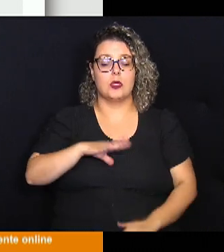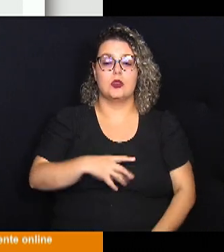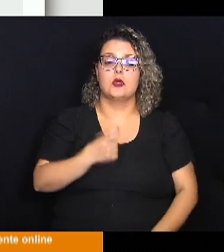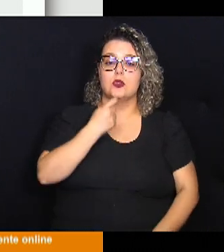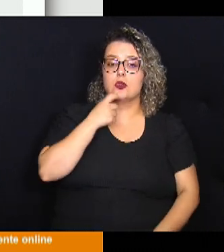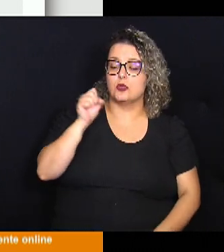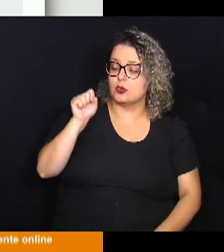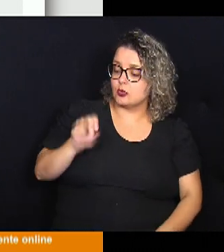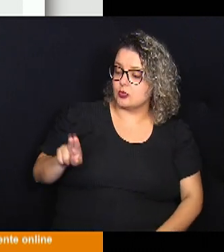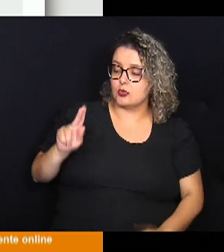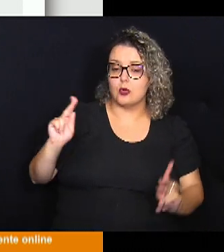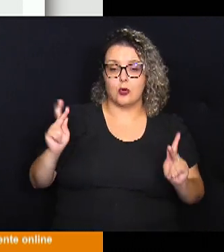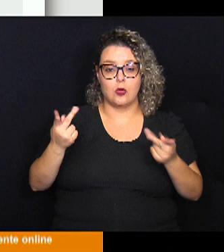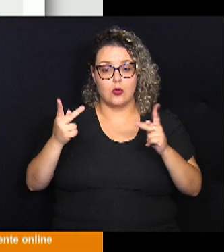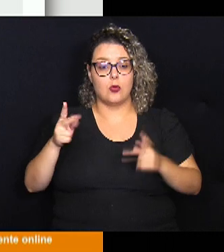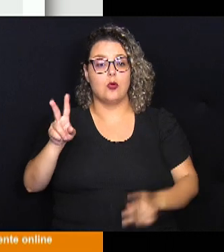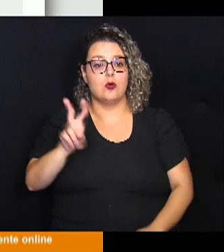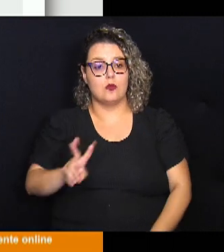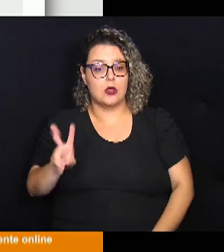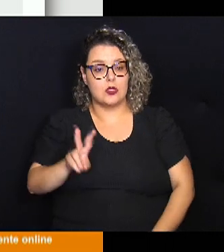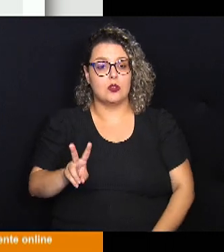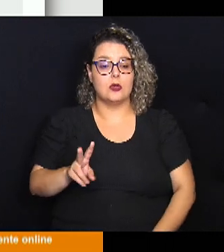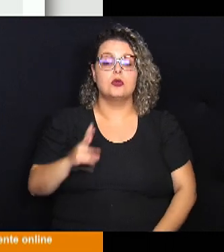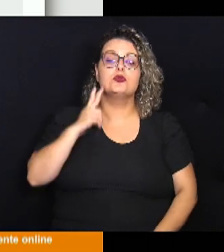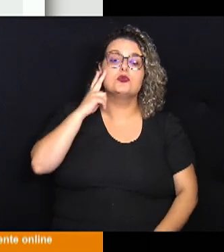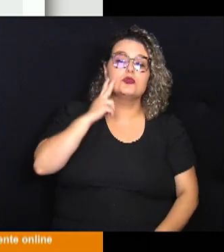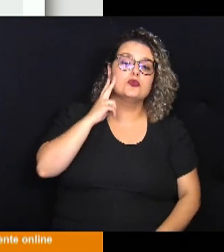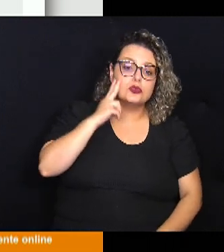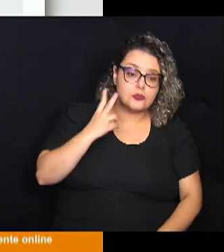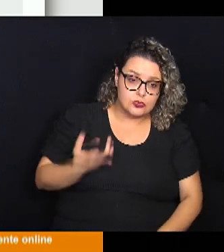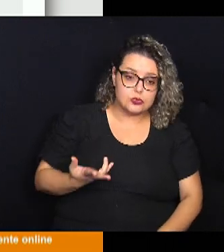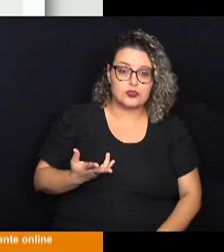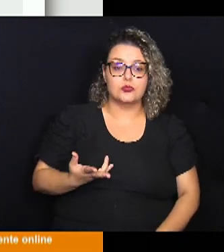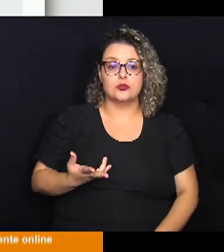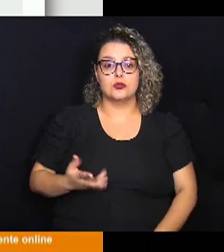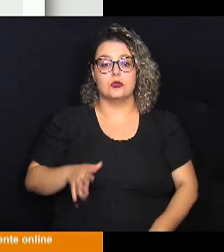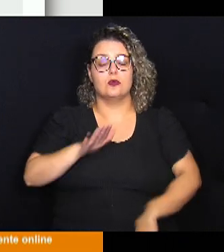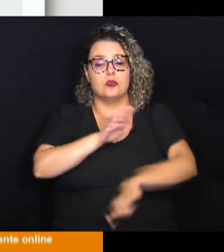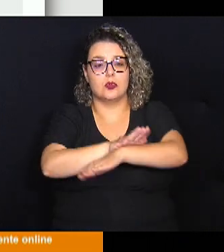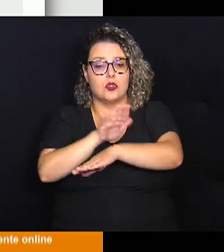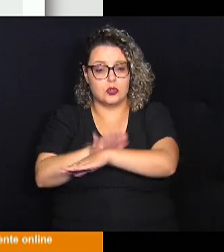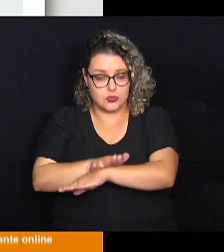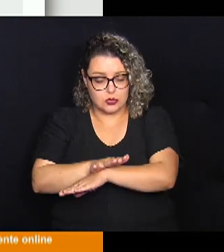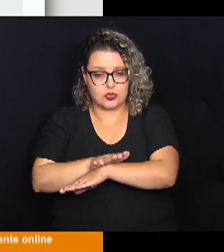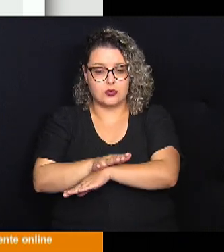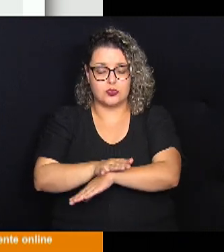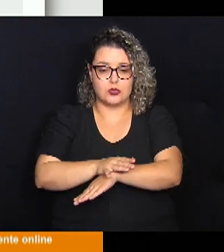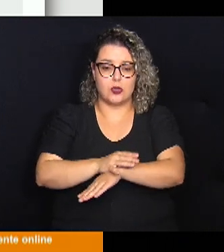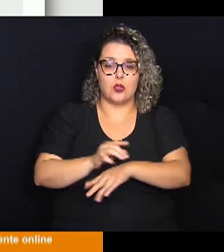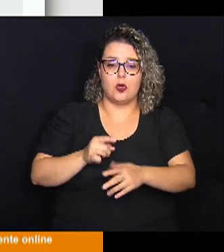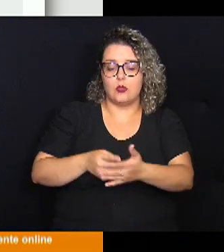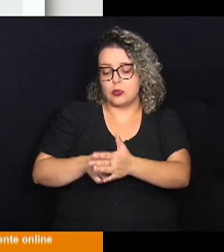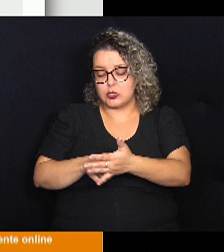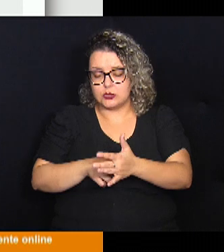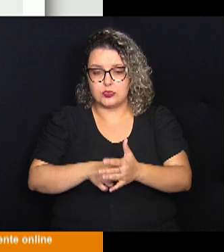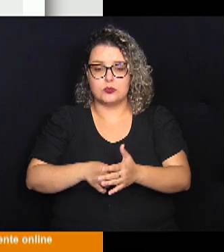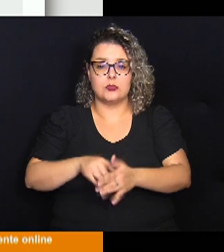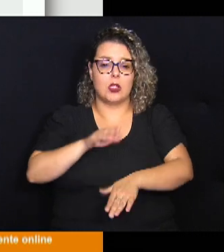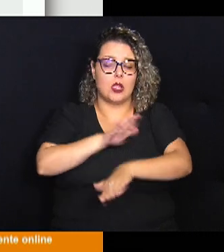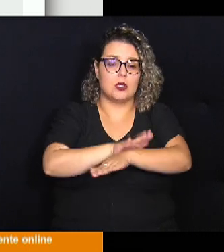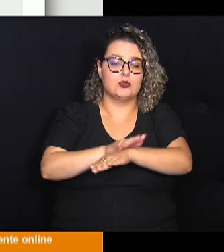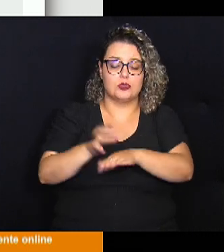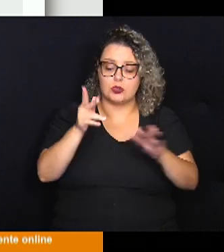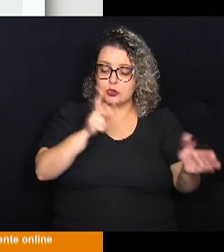Sumaré, Hortolândia, Valinhos e Vinhedo, e vai auxiliar o operador de máquina a trabalhar na linha de produção,